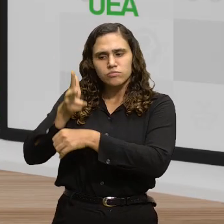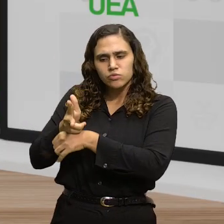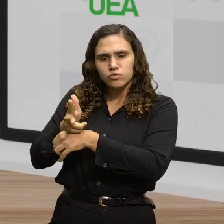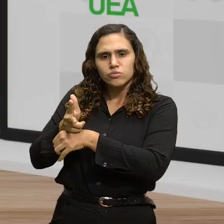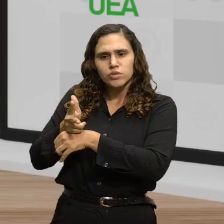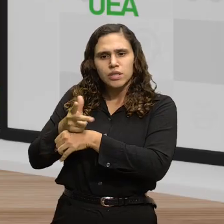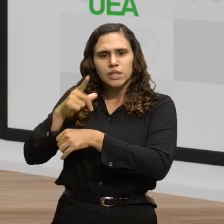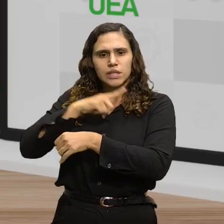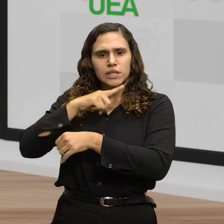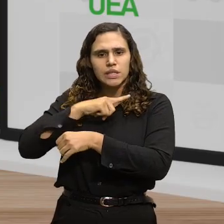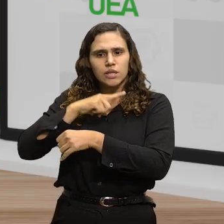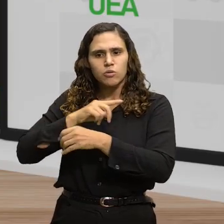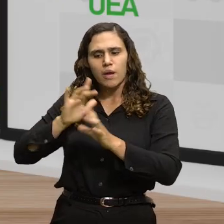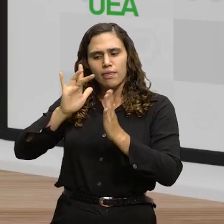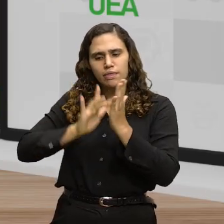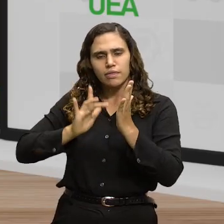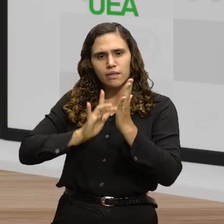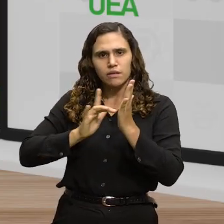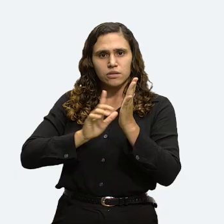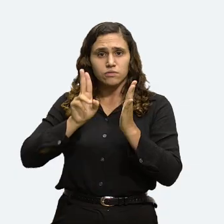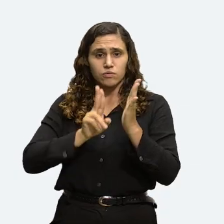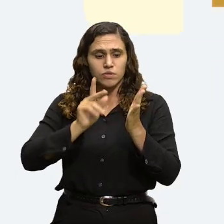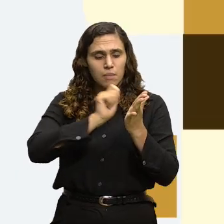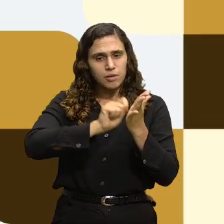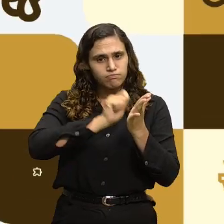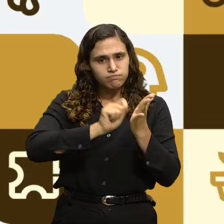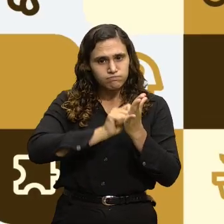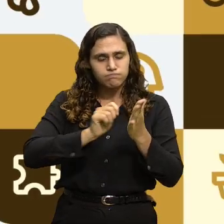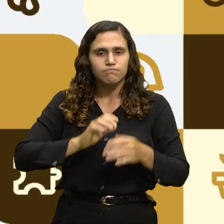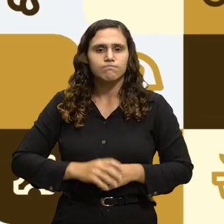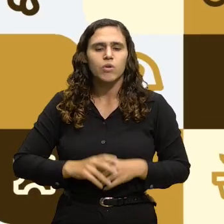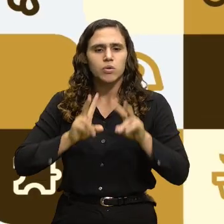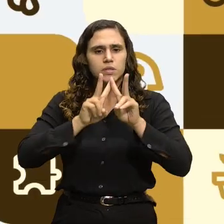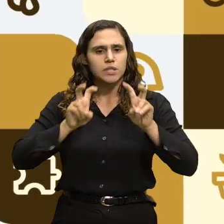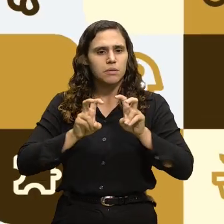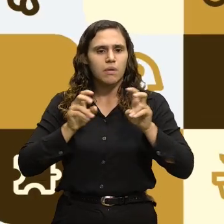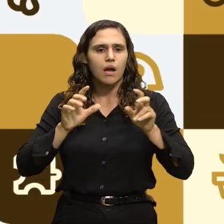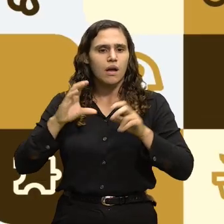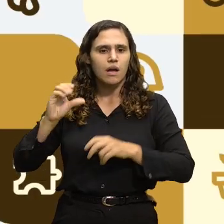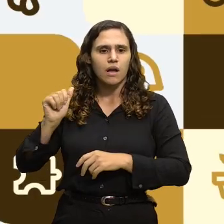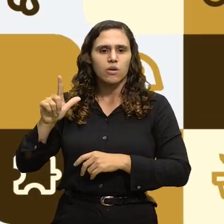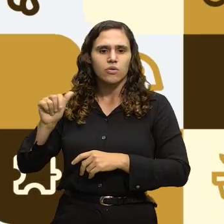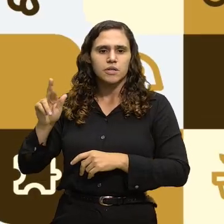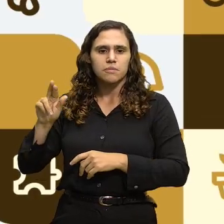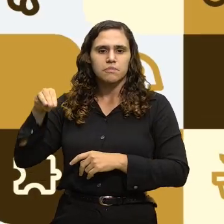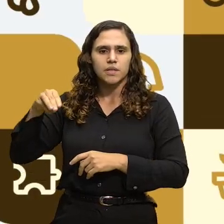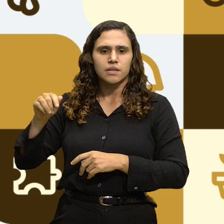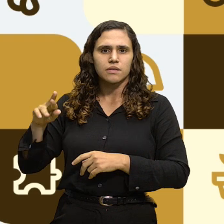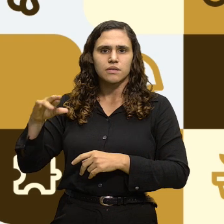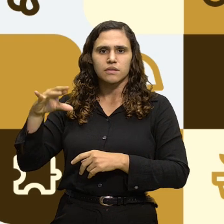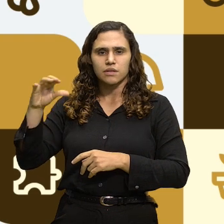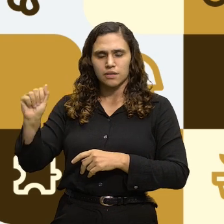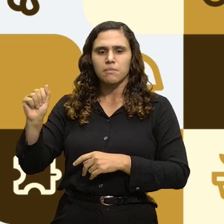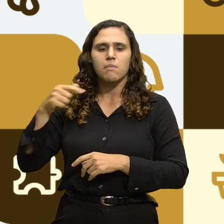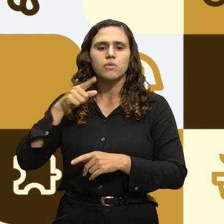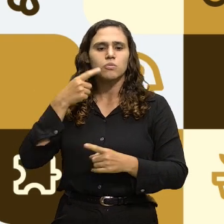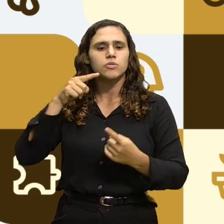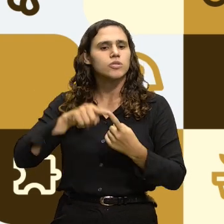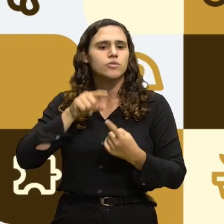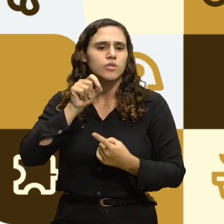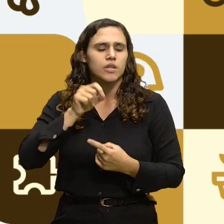interativa que utilizarei para fazer as nossas anotações. O tema da nossa aula de hoje é calorimetria e os nossos objetivos